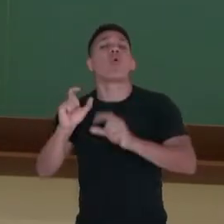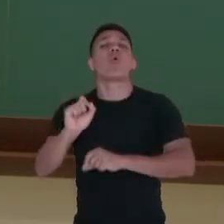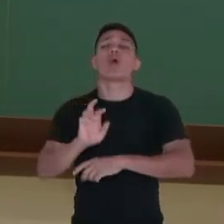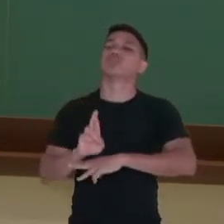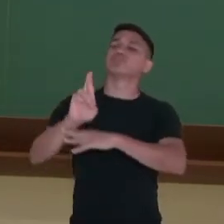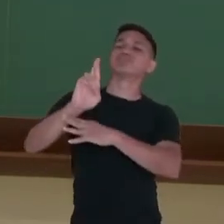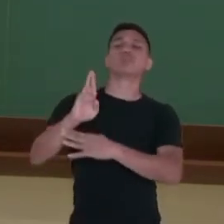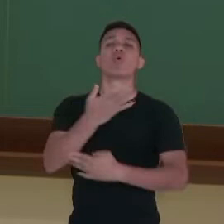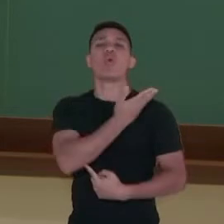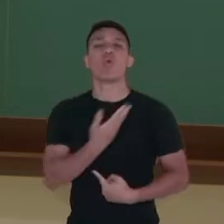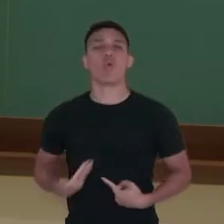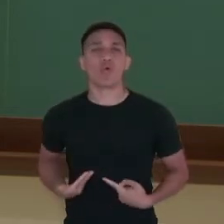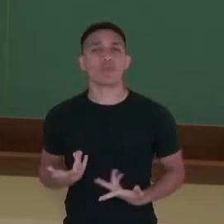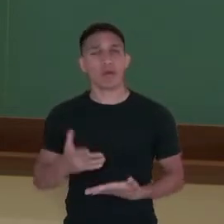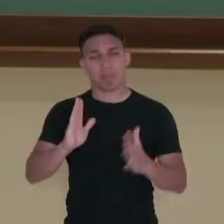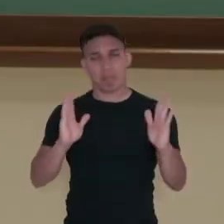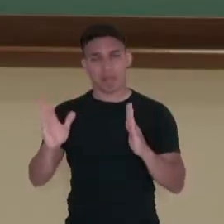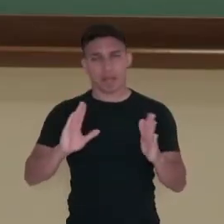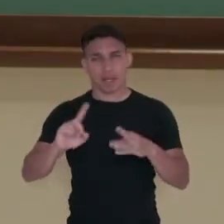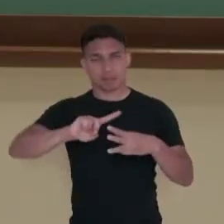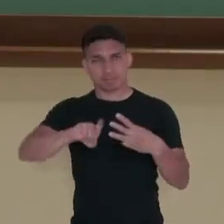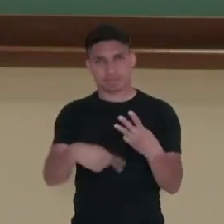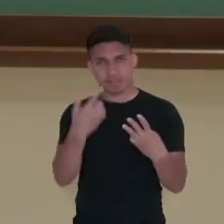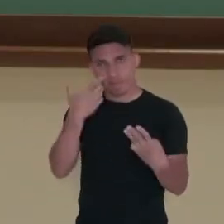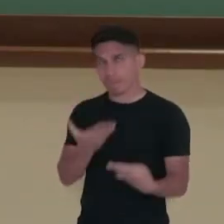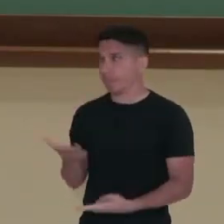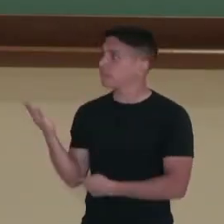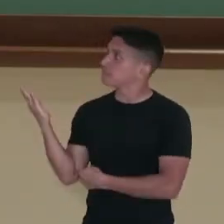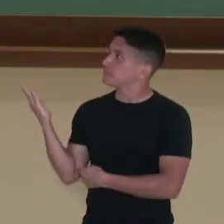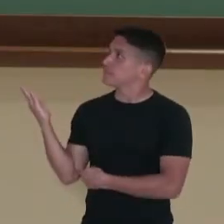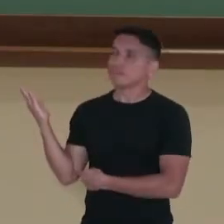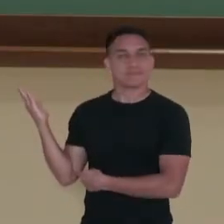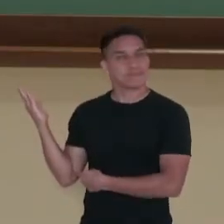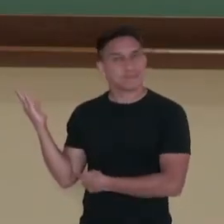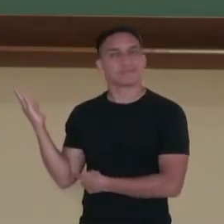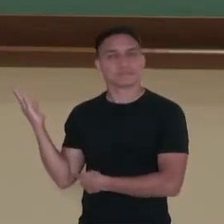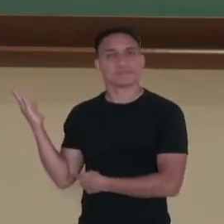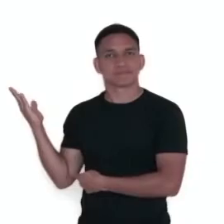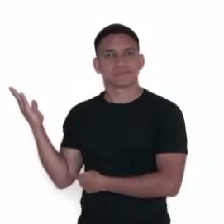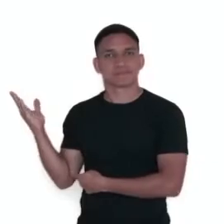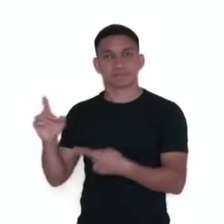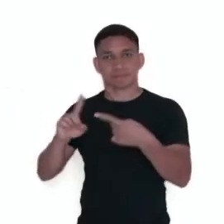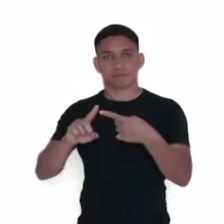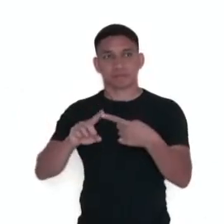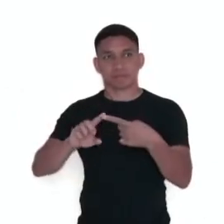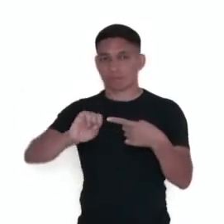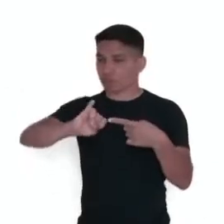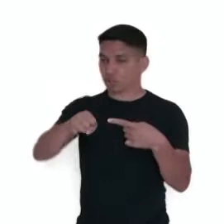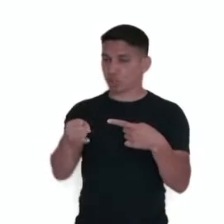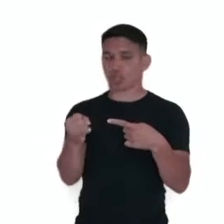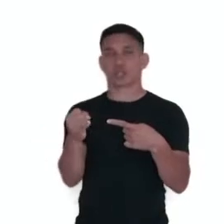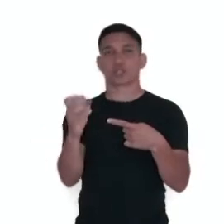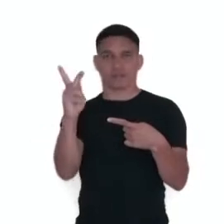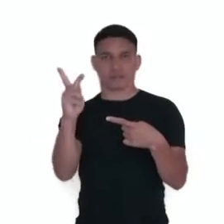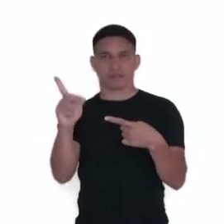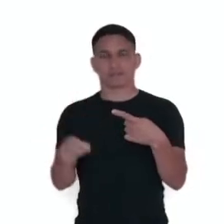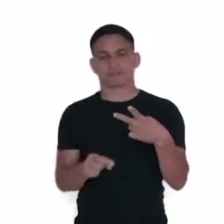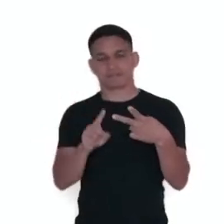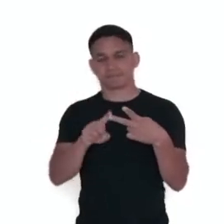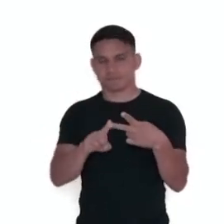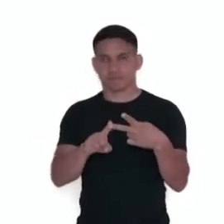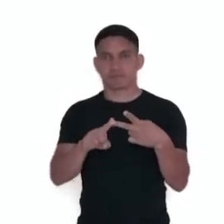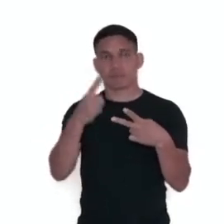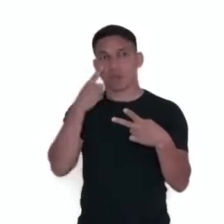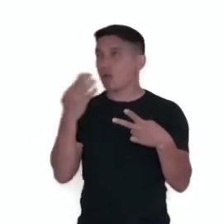Brasil nesse período? Nós temos as figuras aí da sua esquerda para a direita. O Juscelino Kubitschek, ou